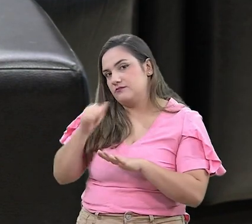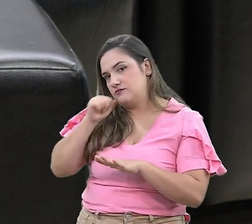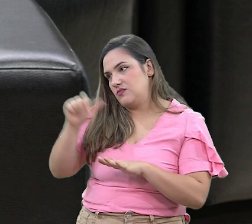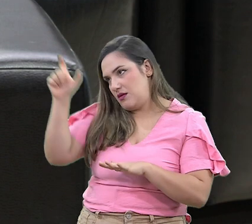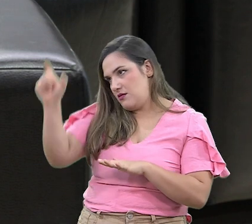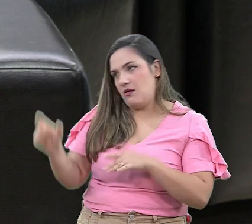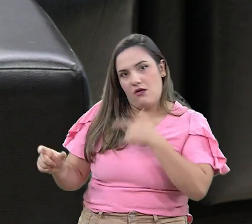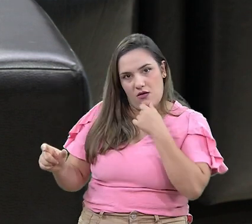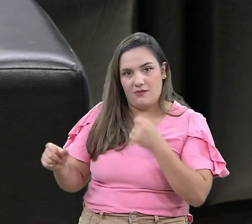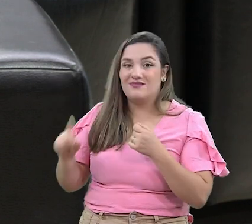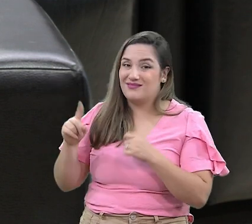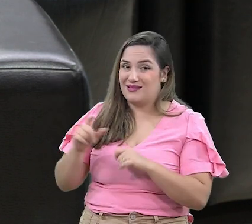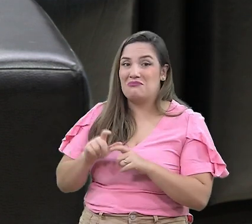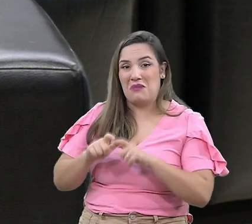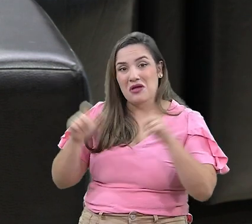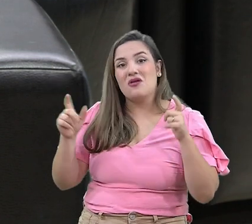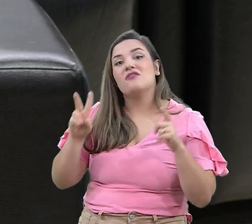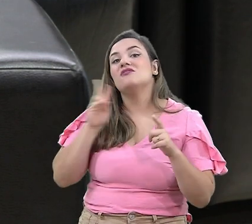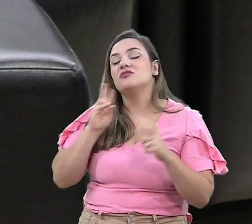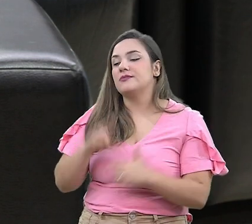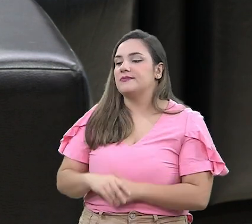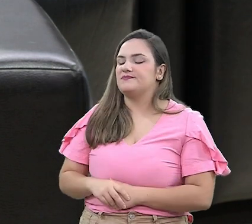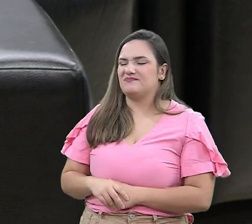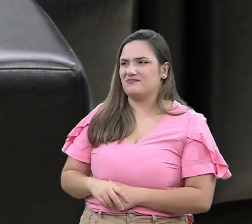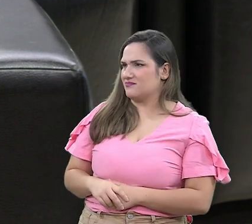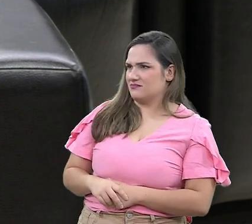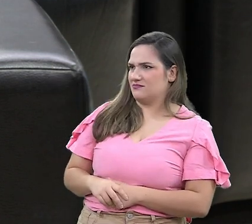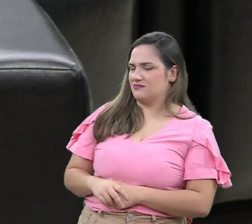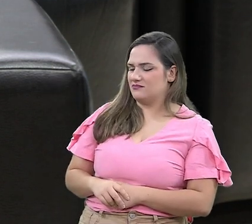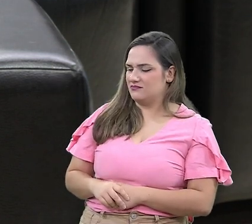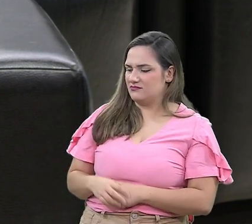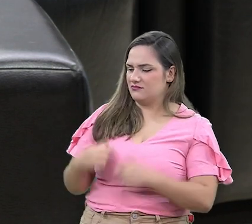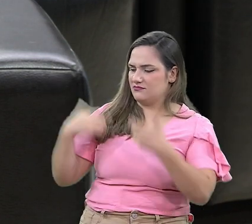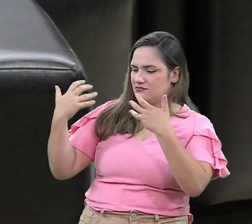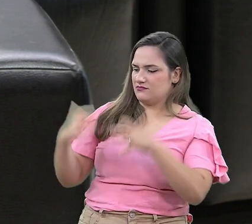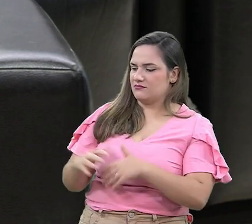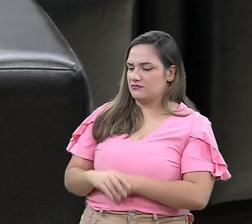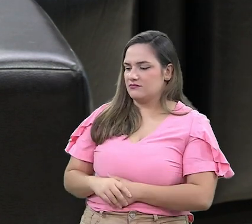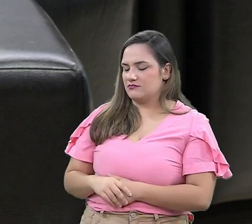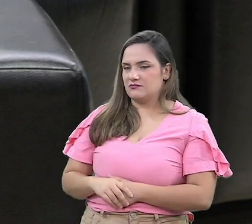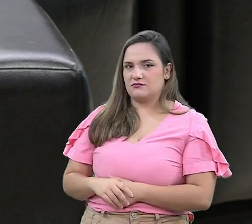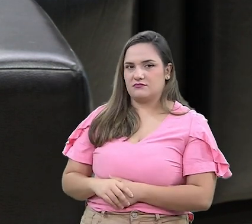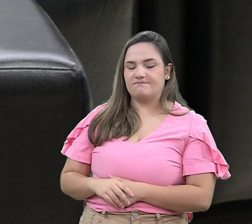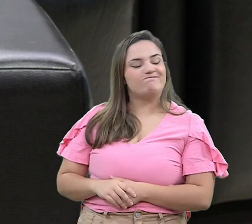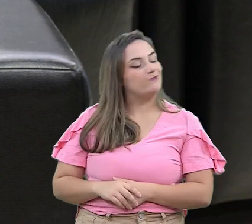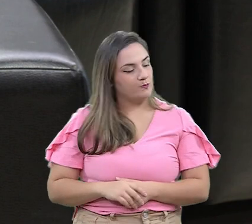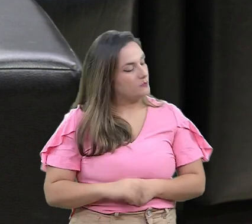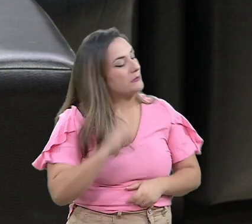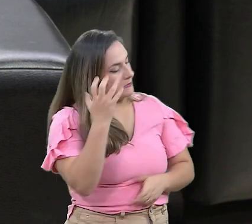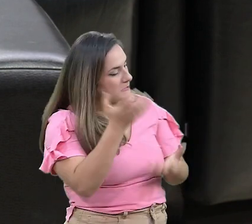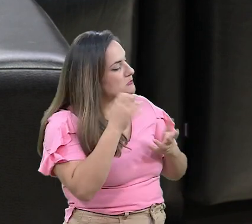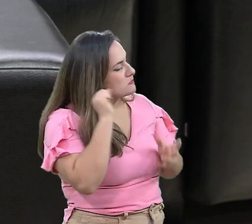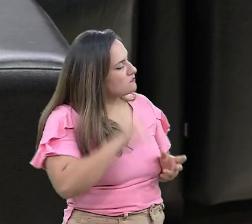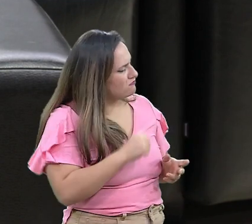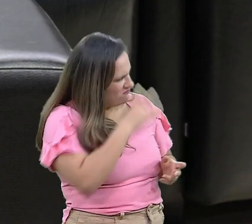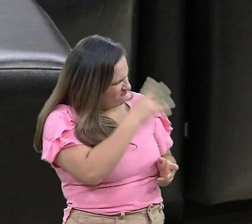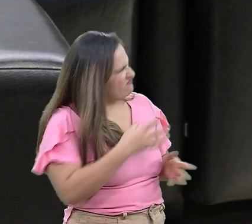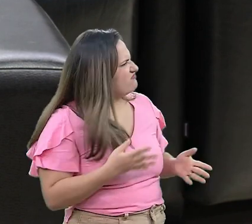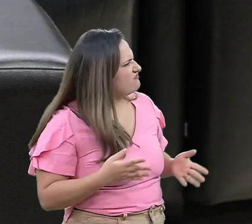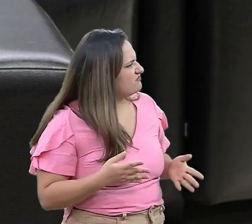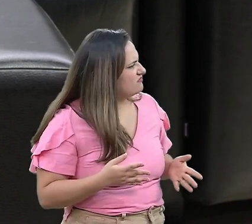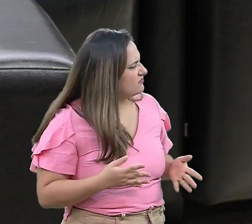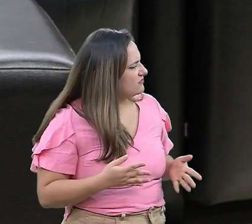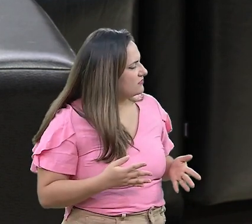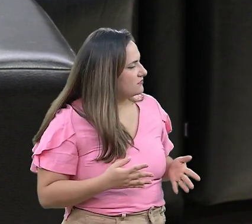Vamos colocar assim porque é a maior vítima. Então, ao momento em que eu ultrapasso